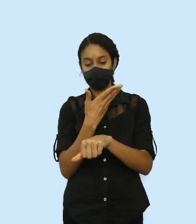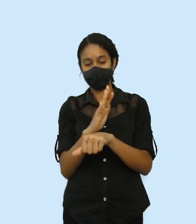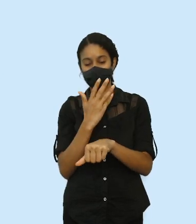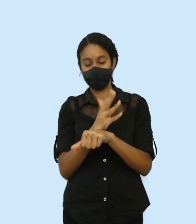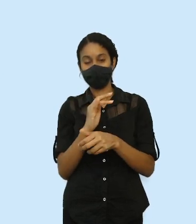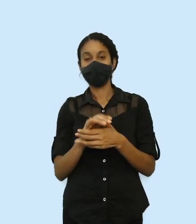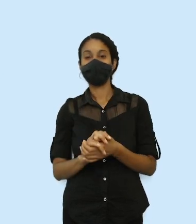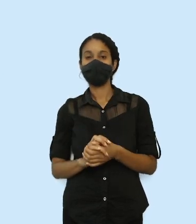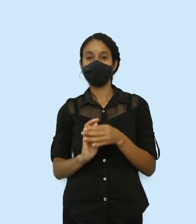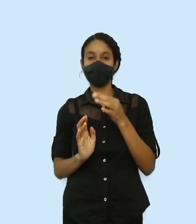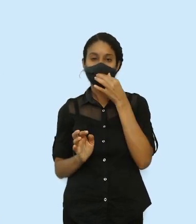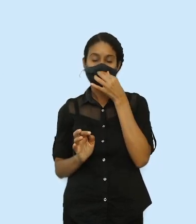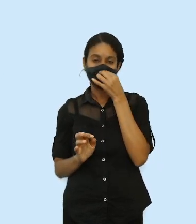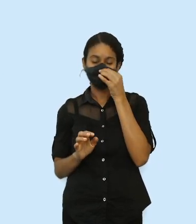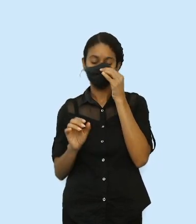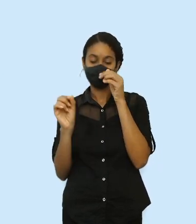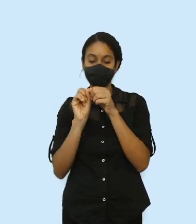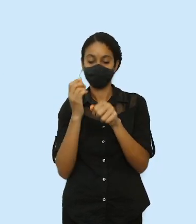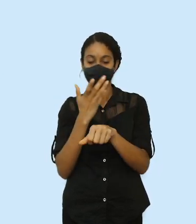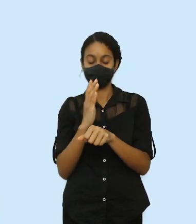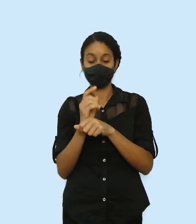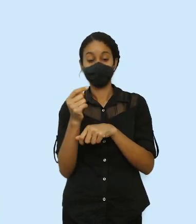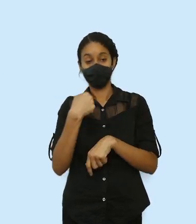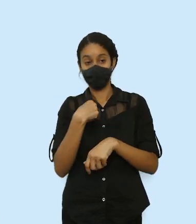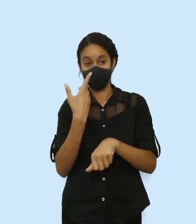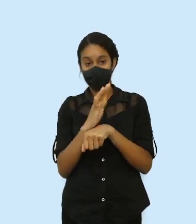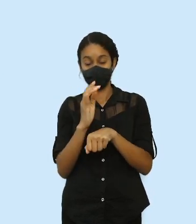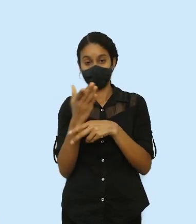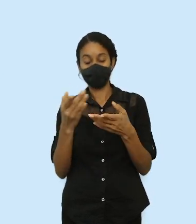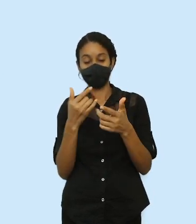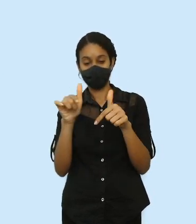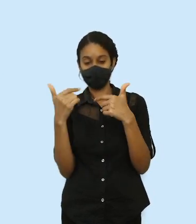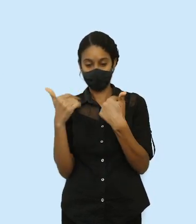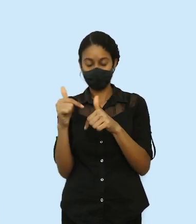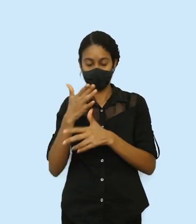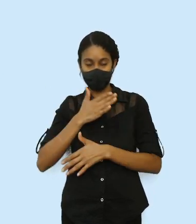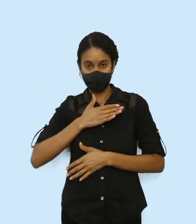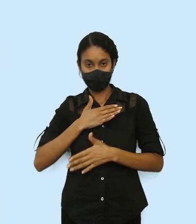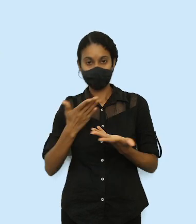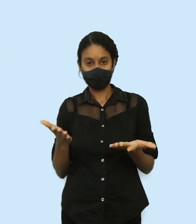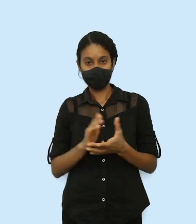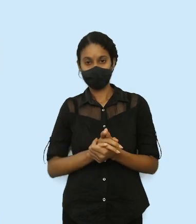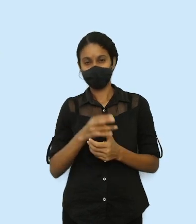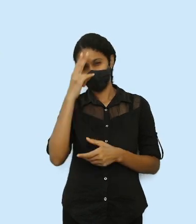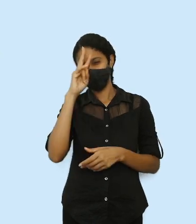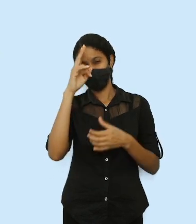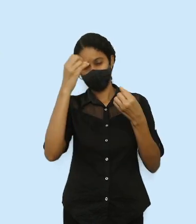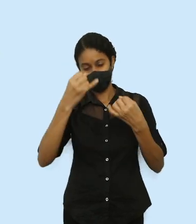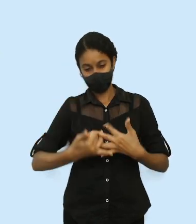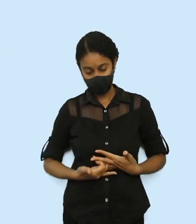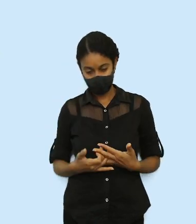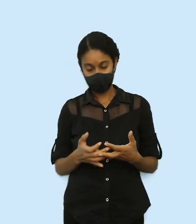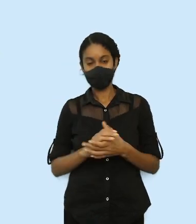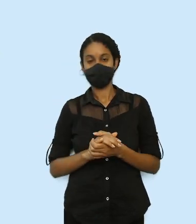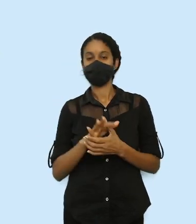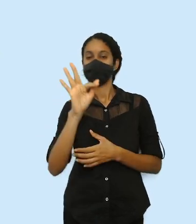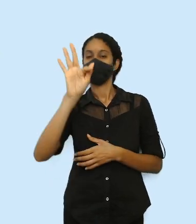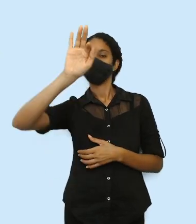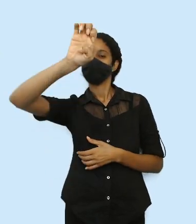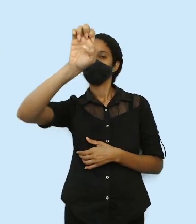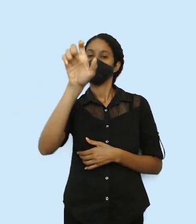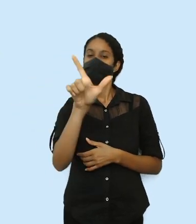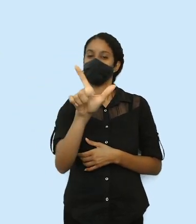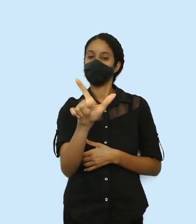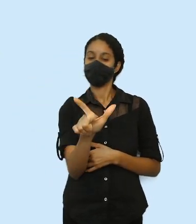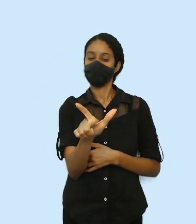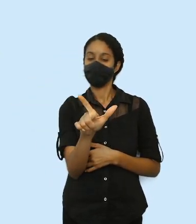treinamento. Faz o treinamento e diz, olha, treinei vocês, agora vocês vão trabalhar para mim. Lembra lá quando a gente falava do modo de produção feudal? Olha, eu